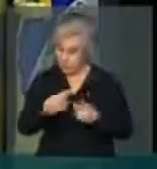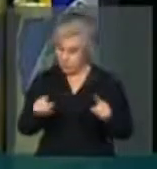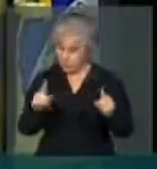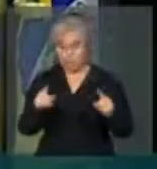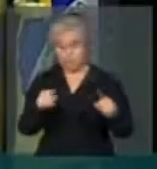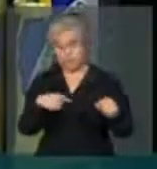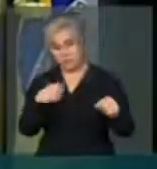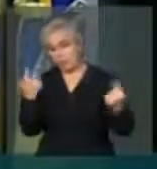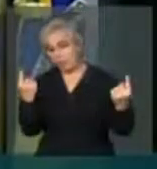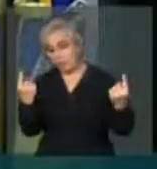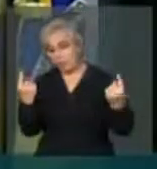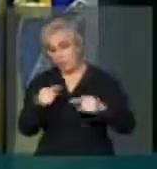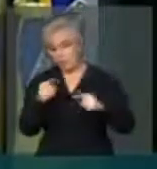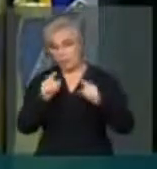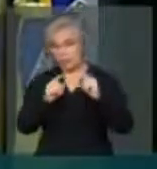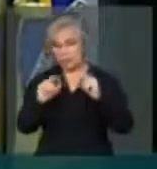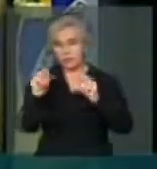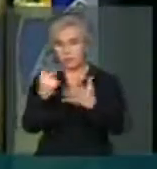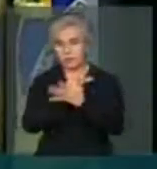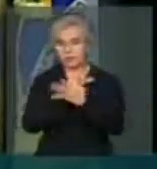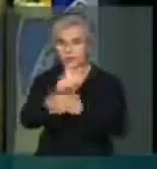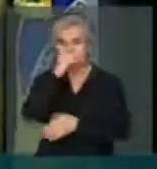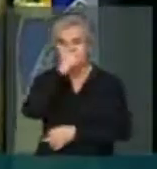porque no último domingo,